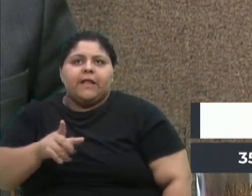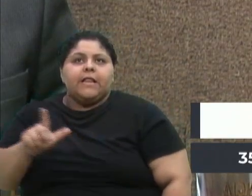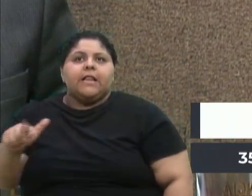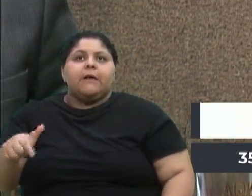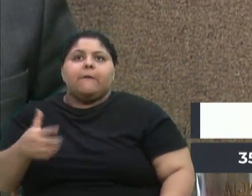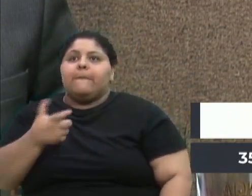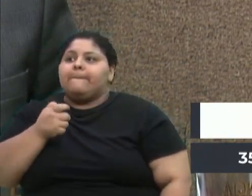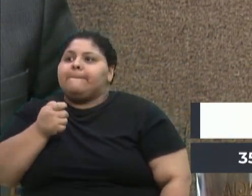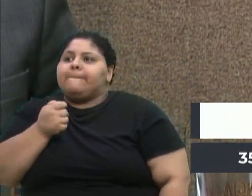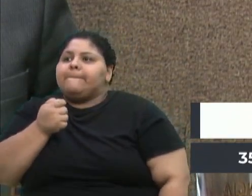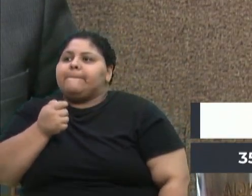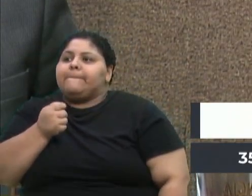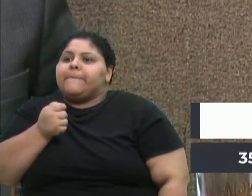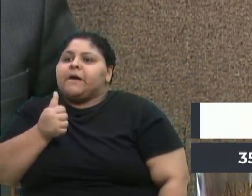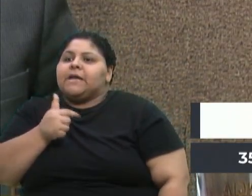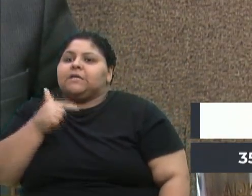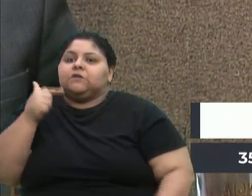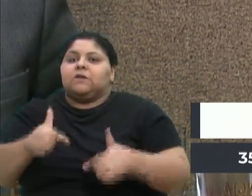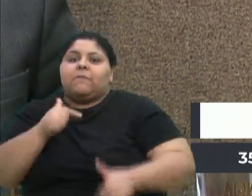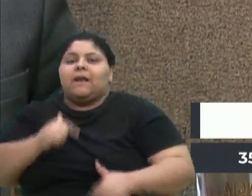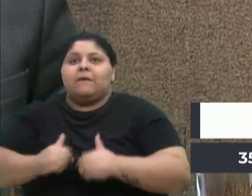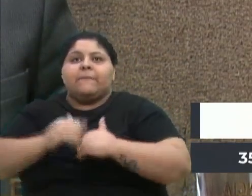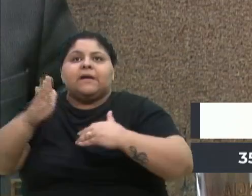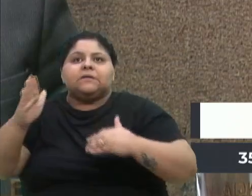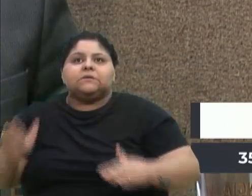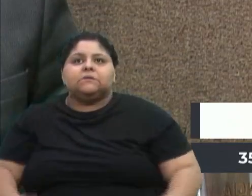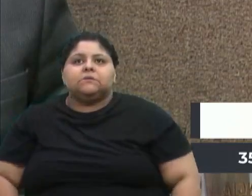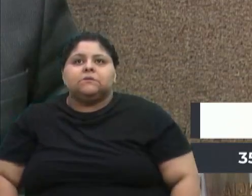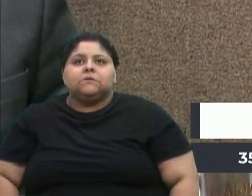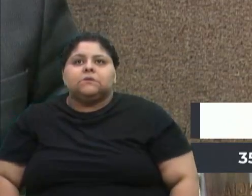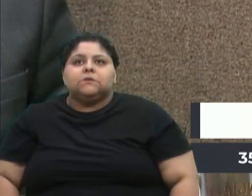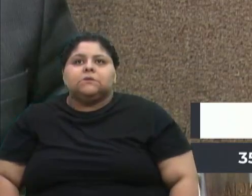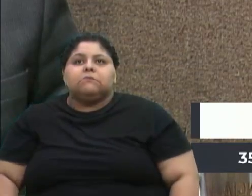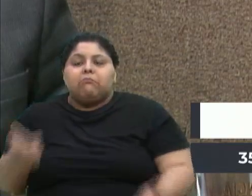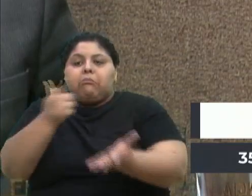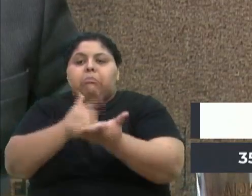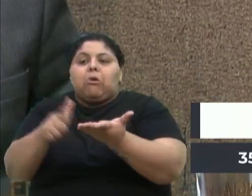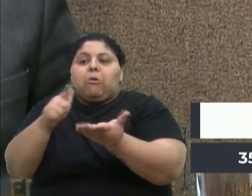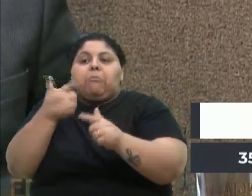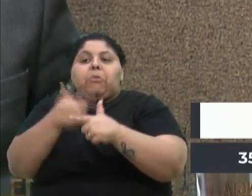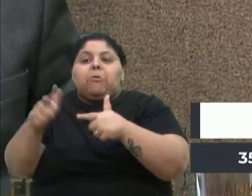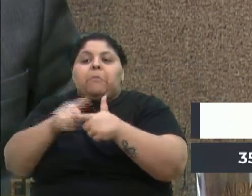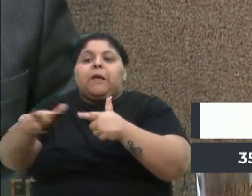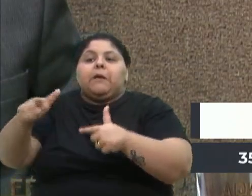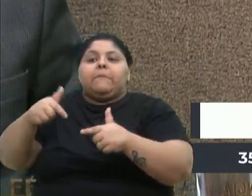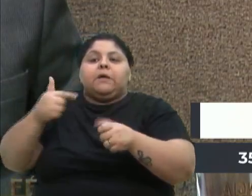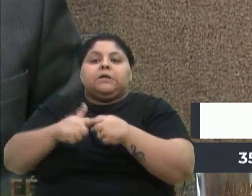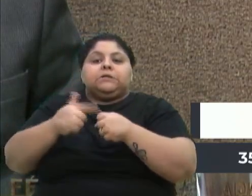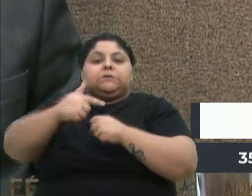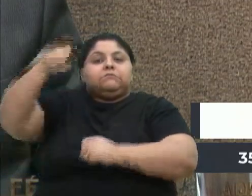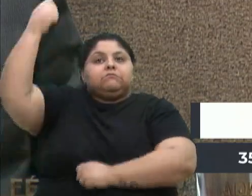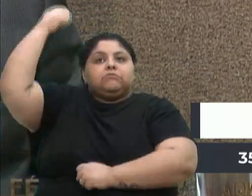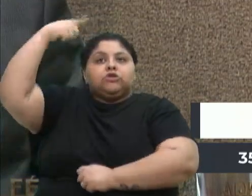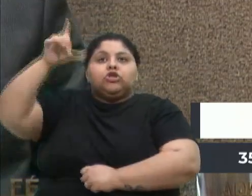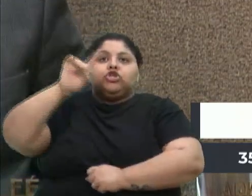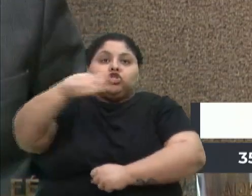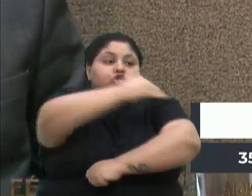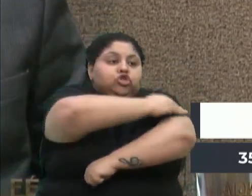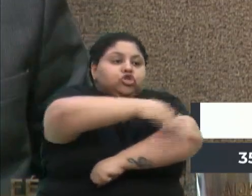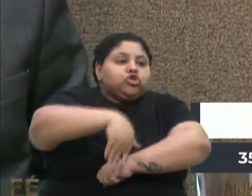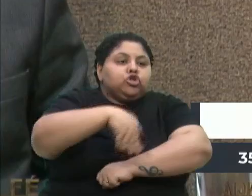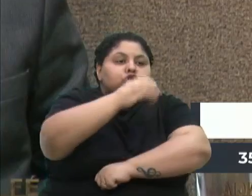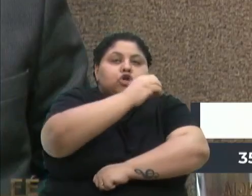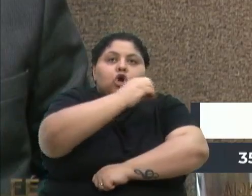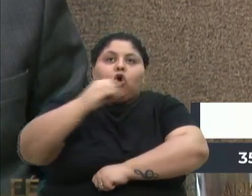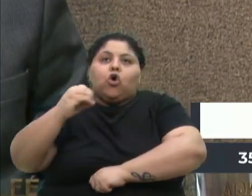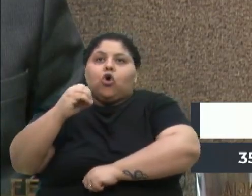Está boicotando a cidade na iluminação. Porque só na minha rua, são 800 metros sem